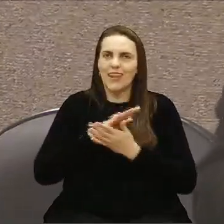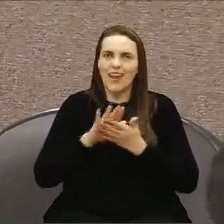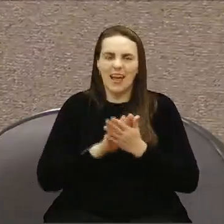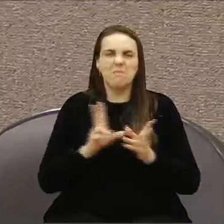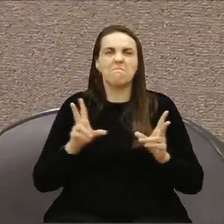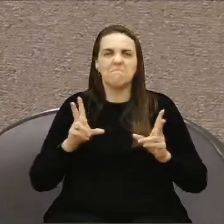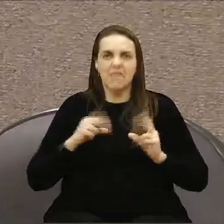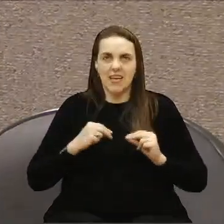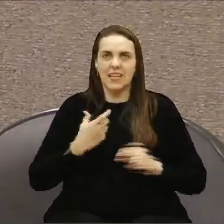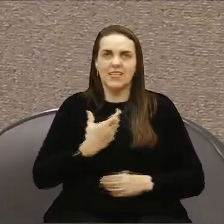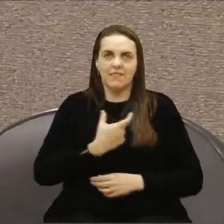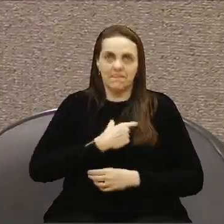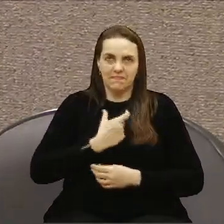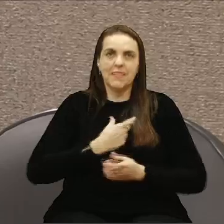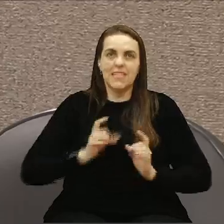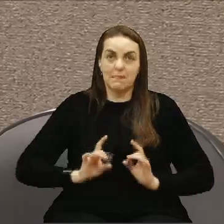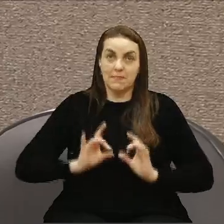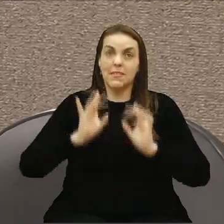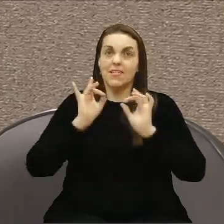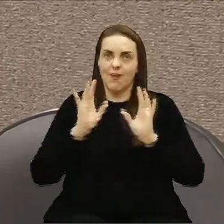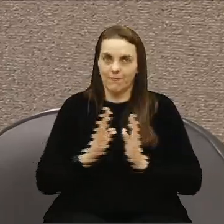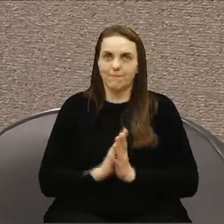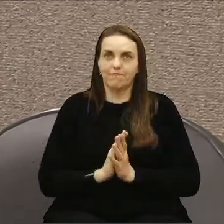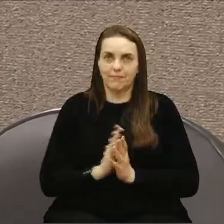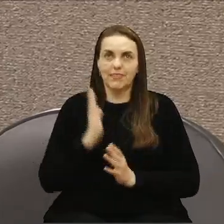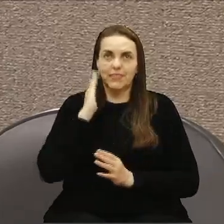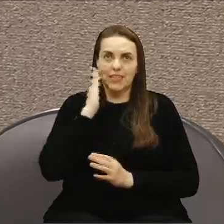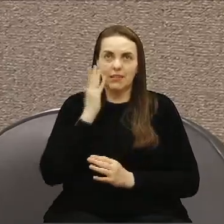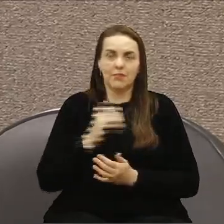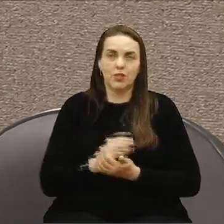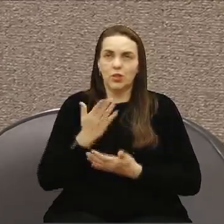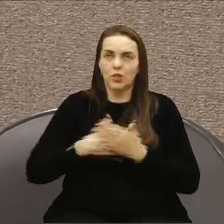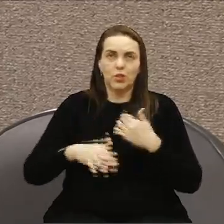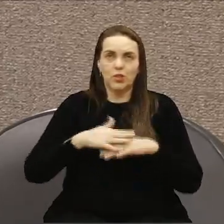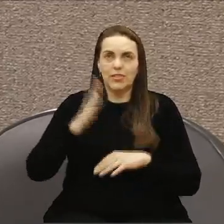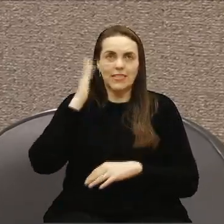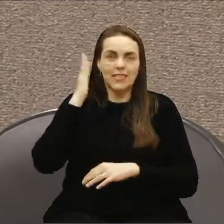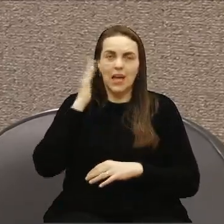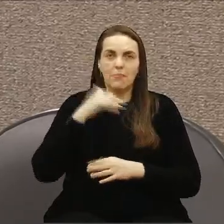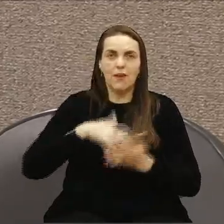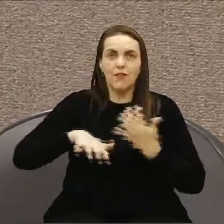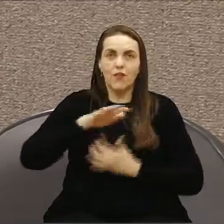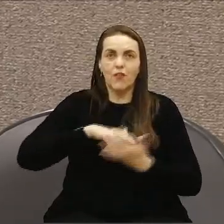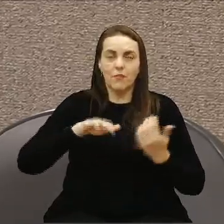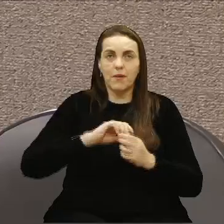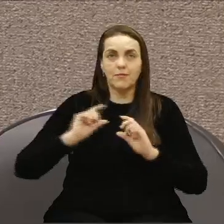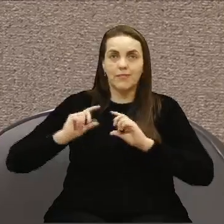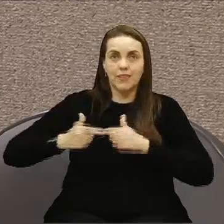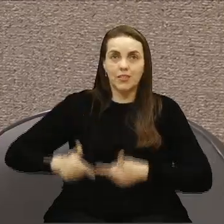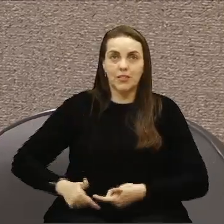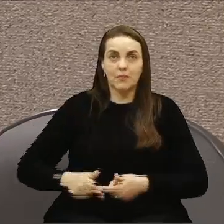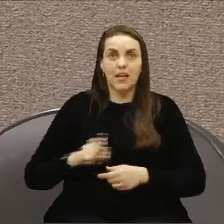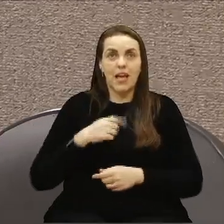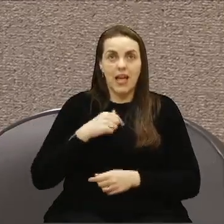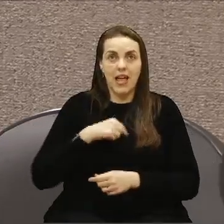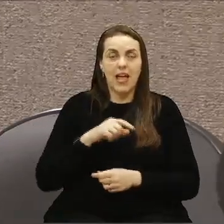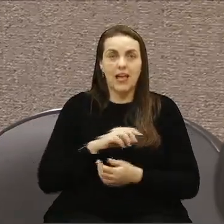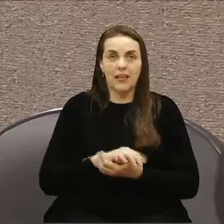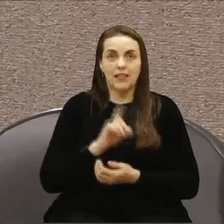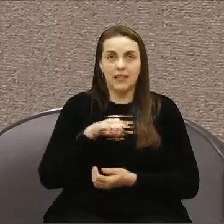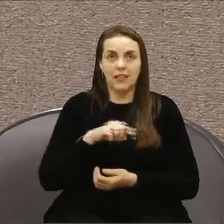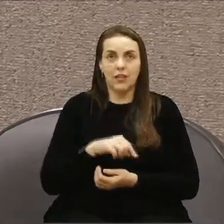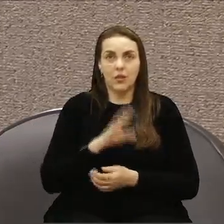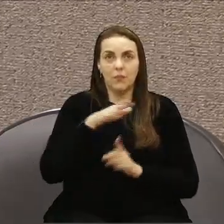dessa comenda especial. A gente sabe, todos sabem do meu envolvimento com o tradicionalismo, e essa é uma comenda que